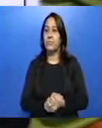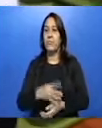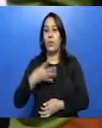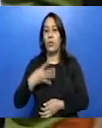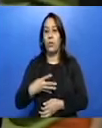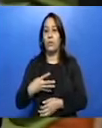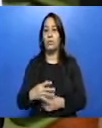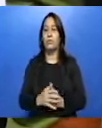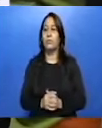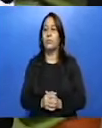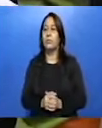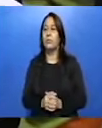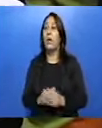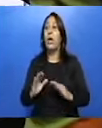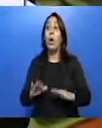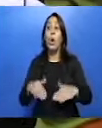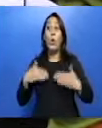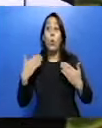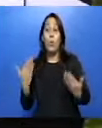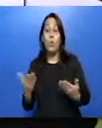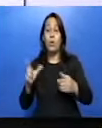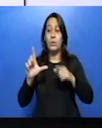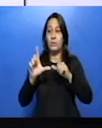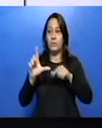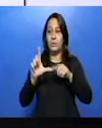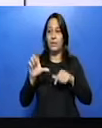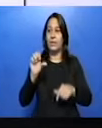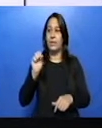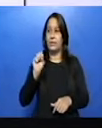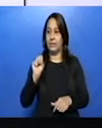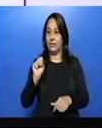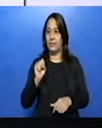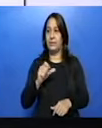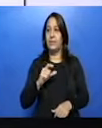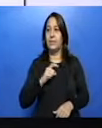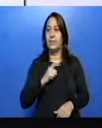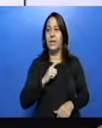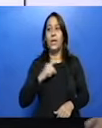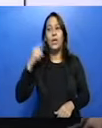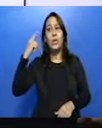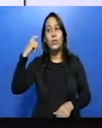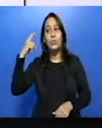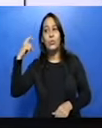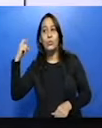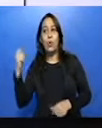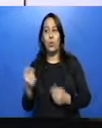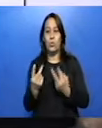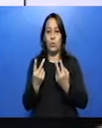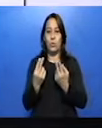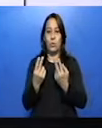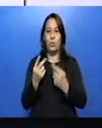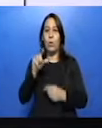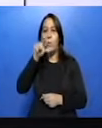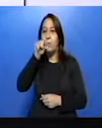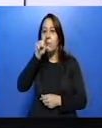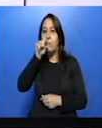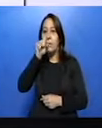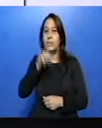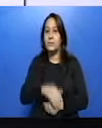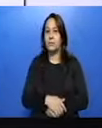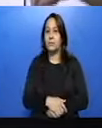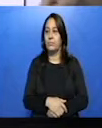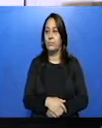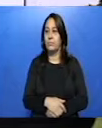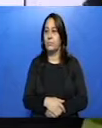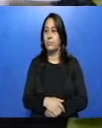4. Quando a letra S tem som igual ao da palavra pássaro, o que que aconteceu